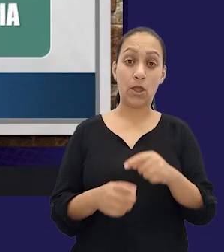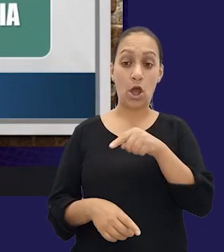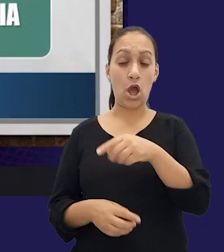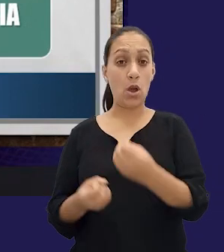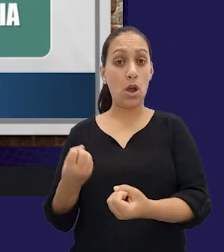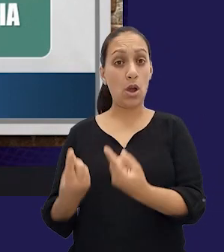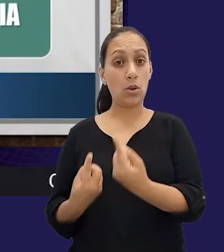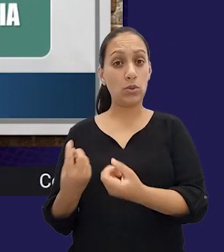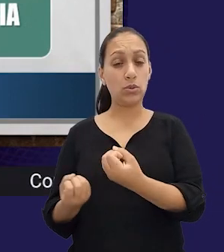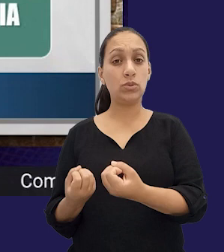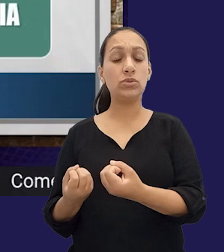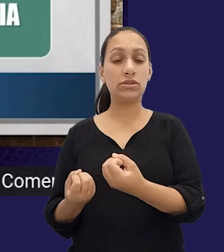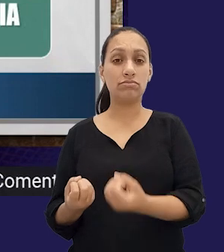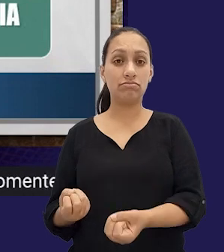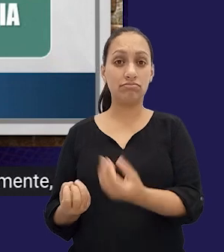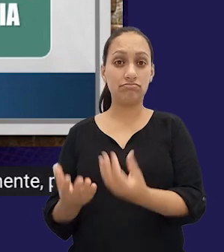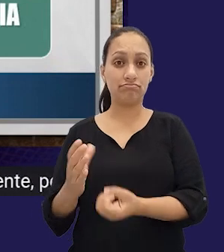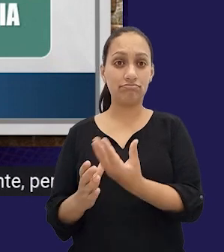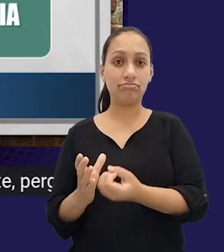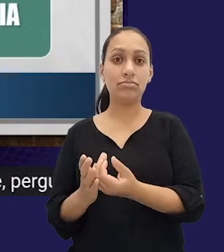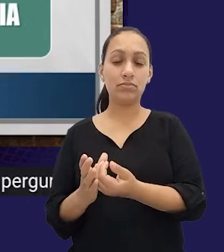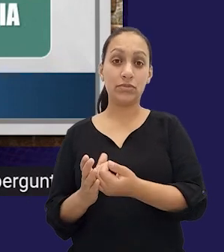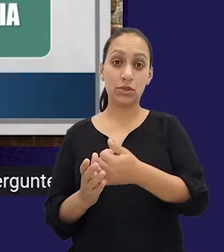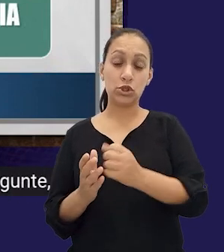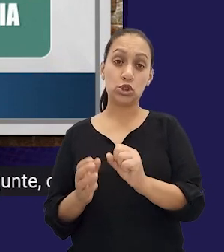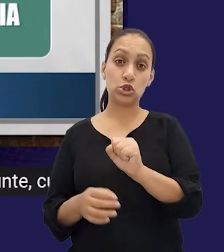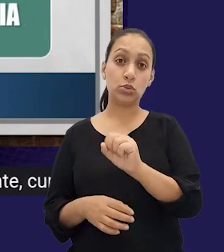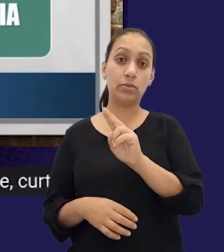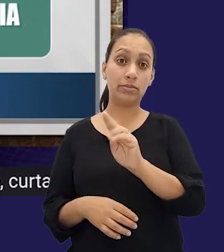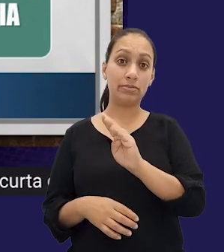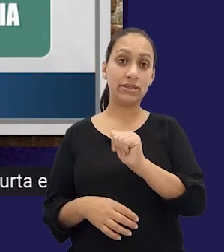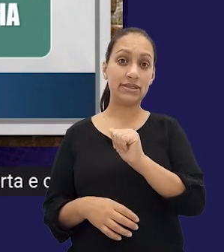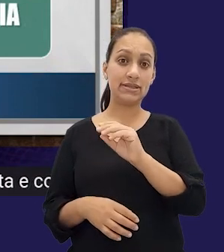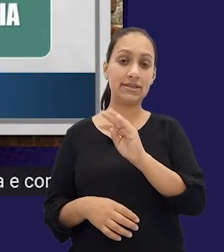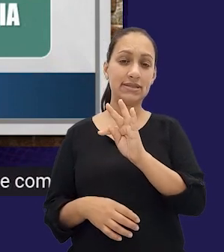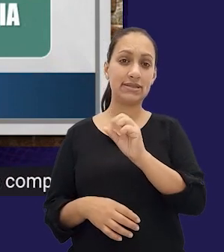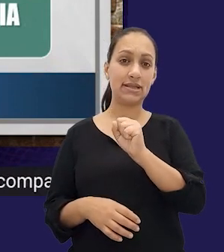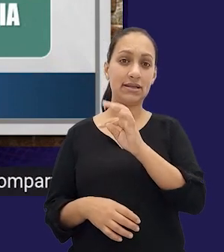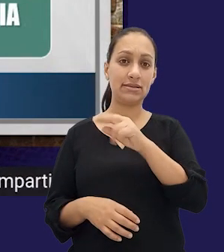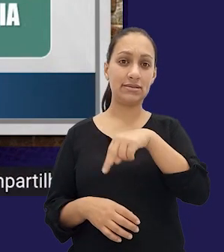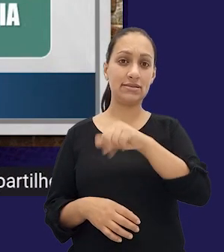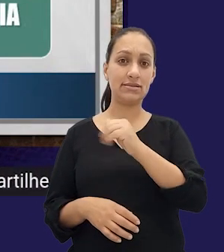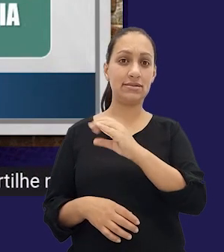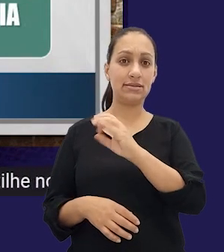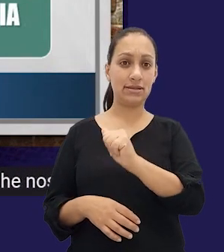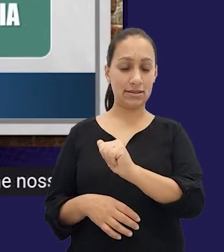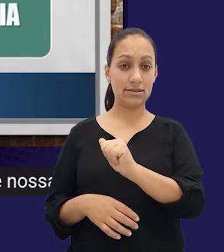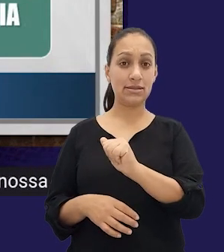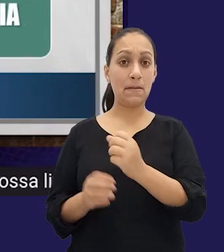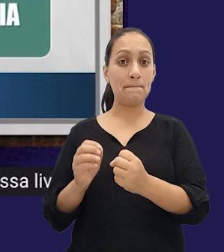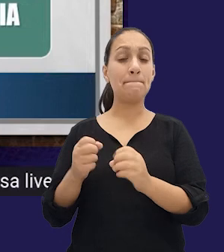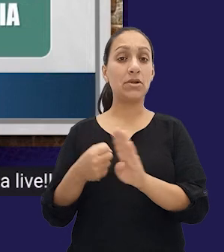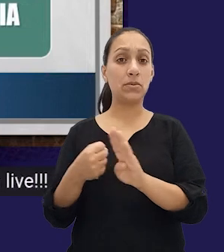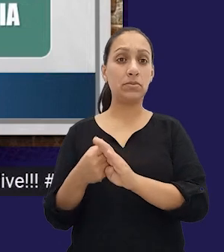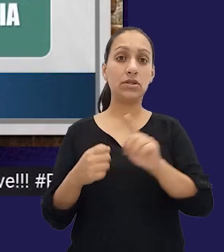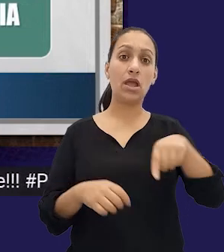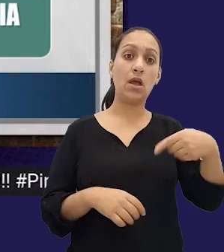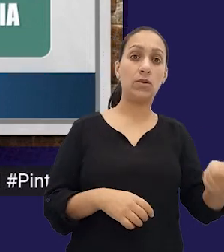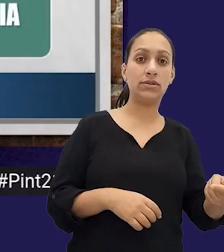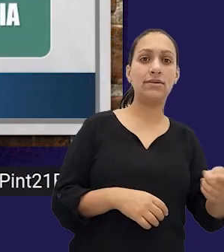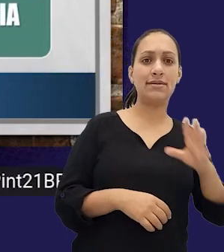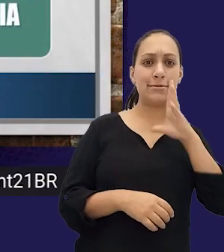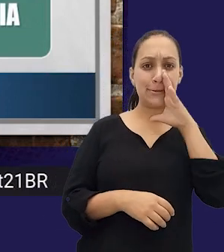produzem substâncias antimicrobianas e outros micro-organismos que eram naturalmente resistentes a essas